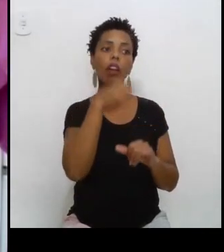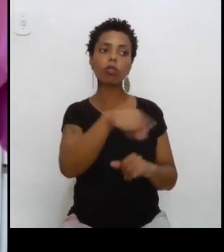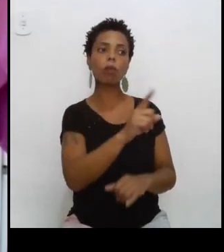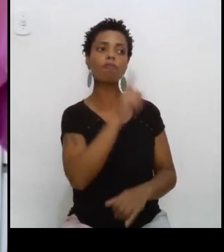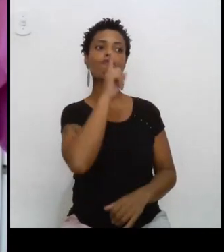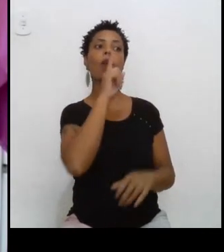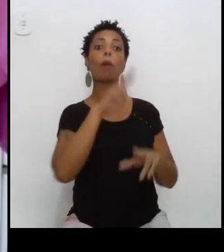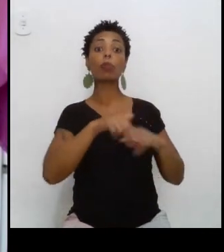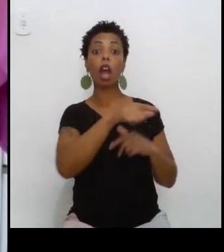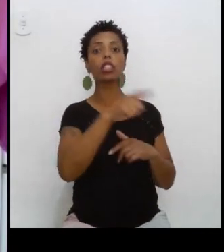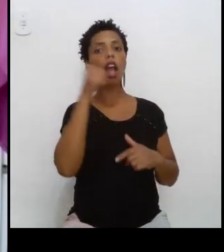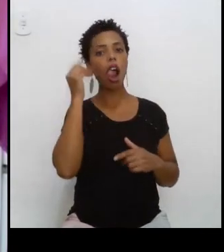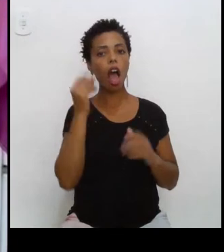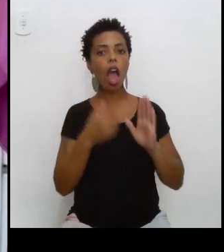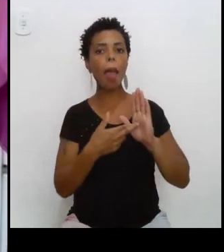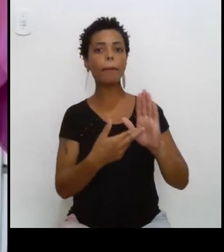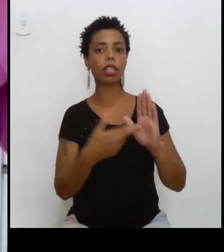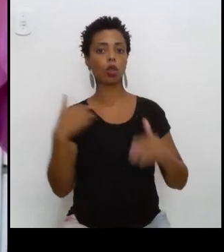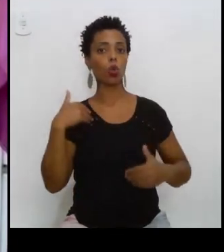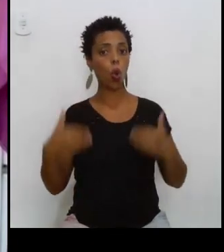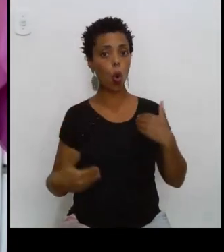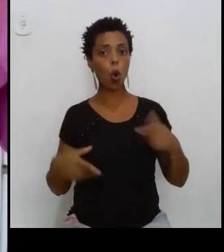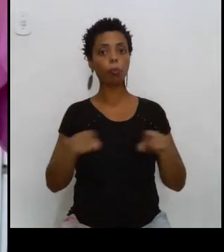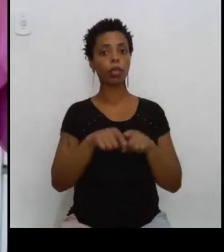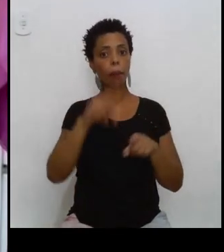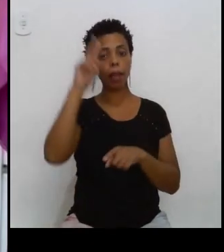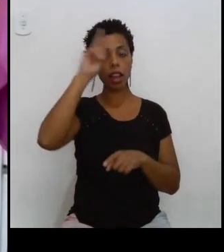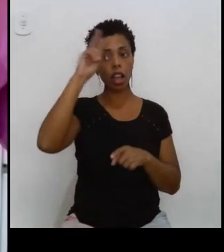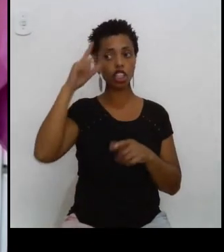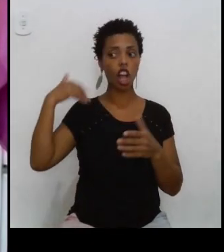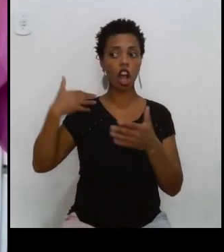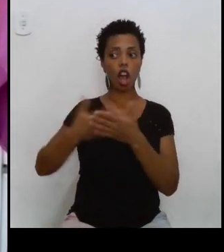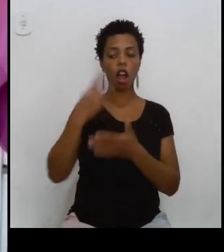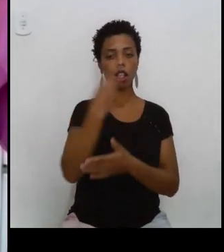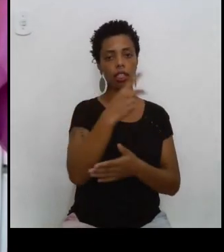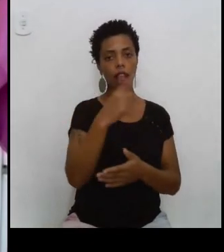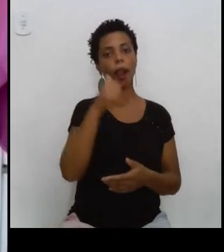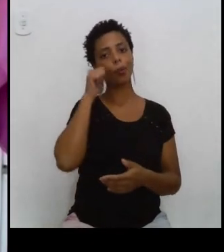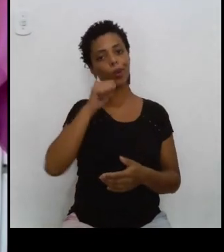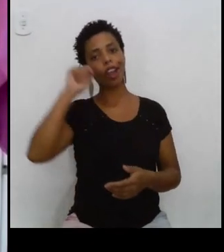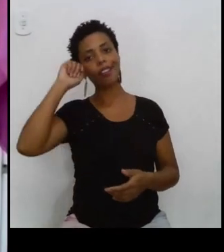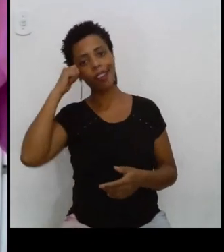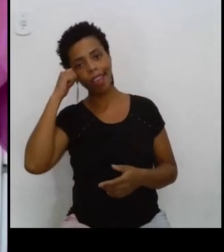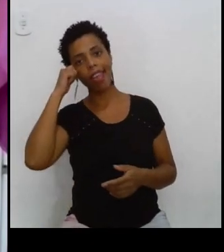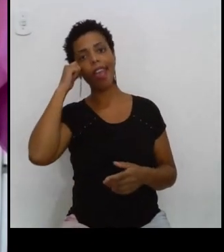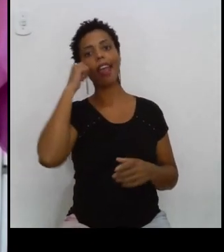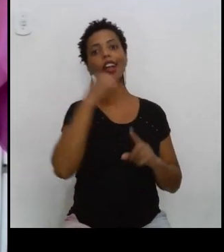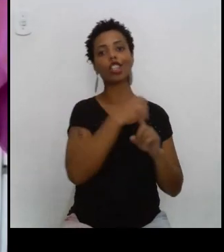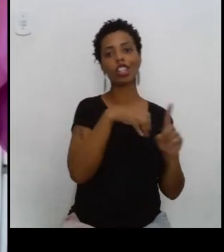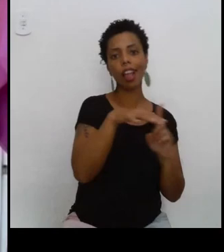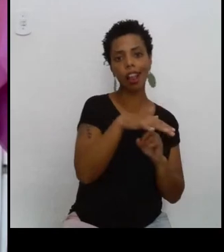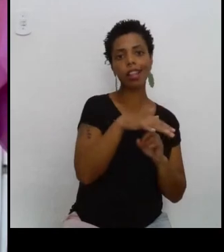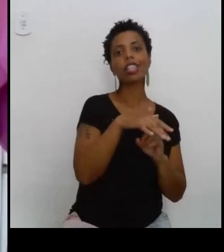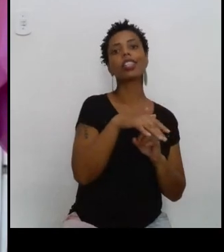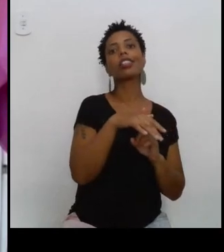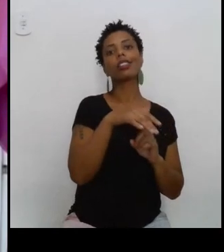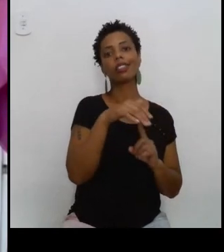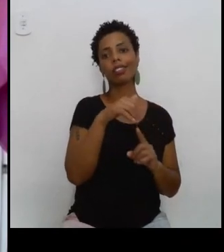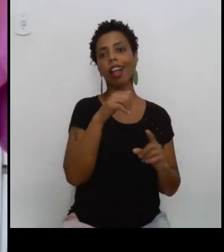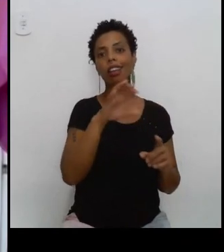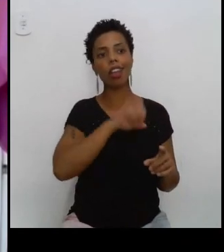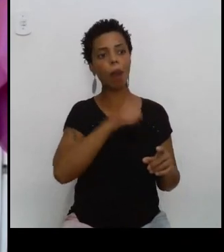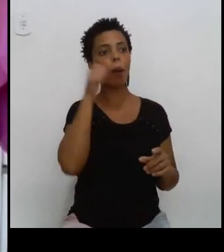ela representava tanto no seu corpo quanto na sua trajetória de vida enquanto mulher negra socialista uma mulher chamava mulheres feminista